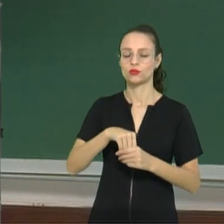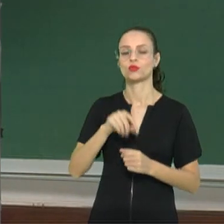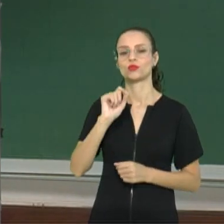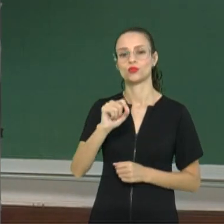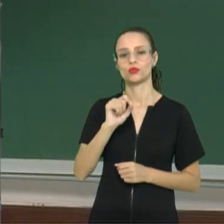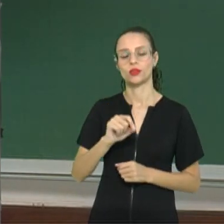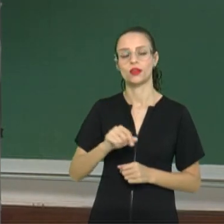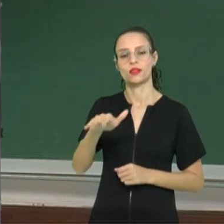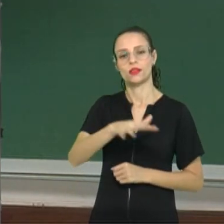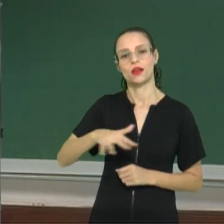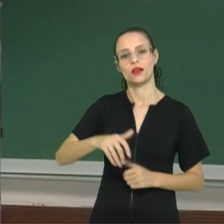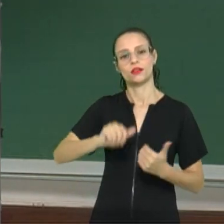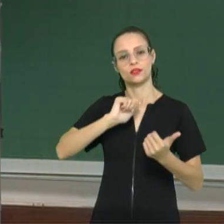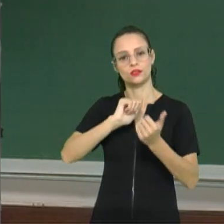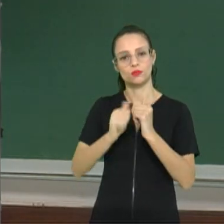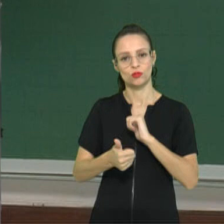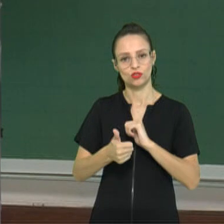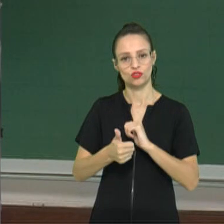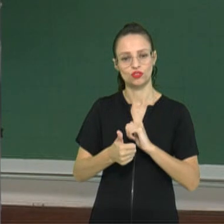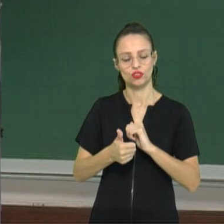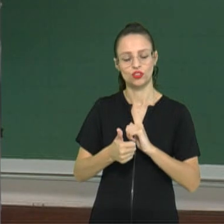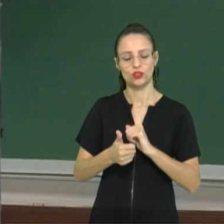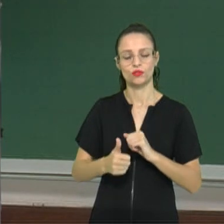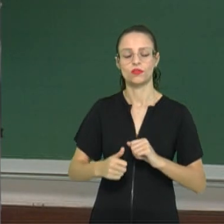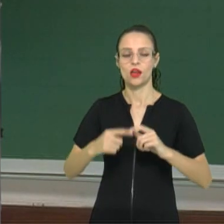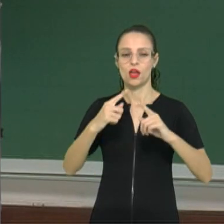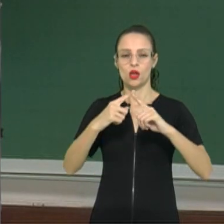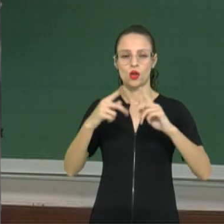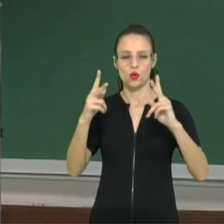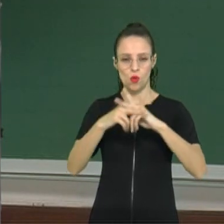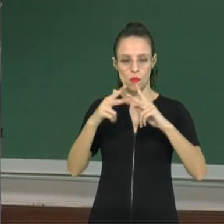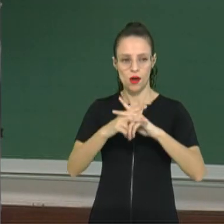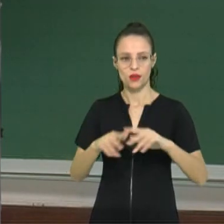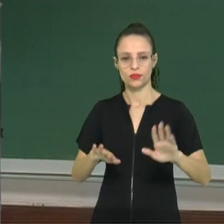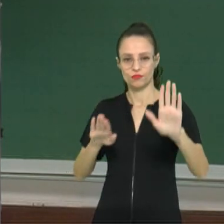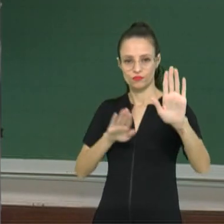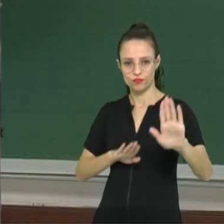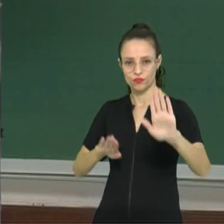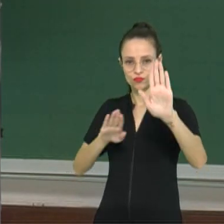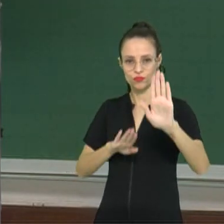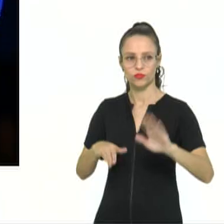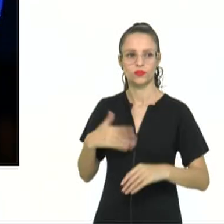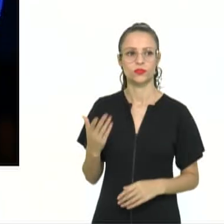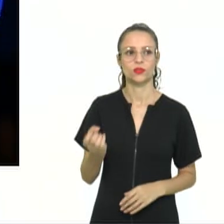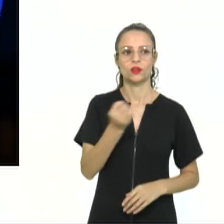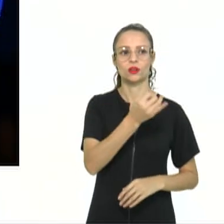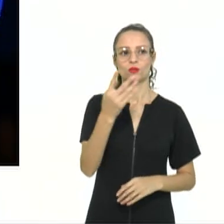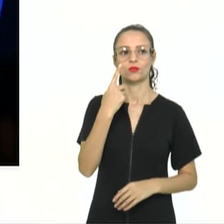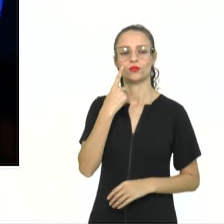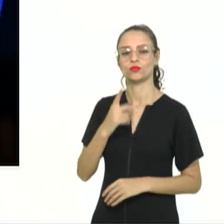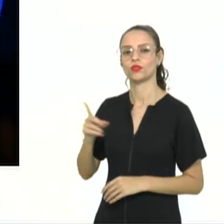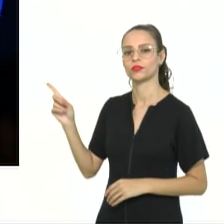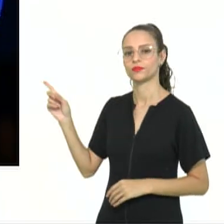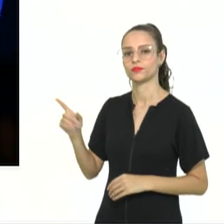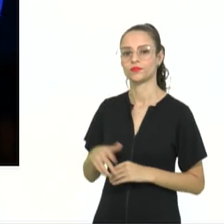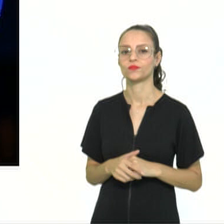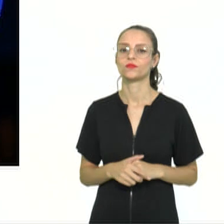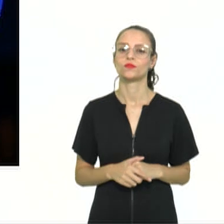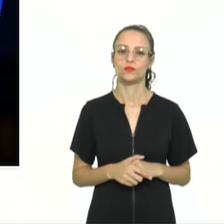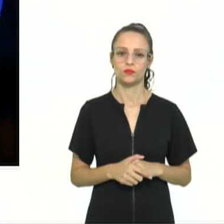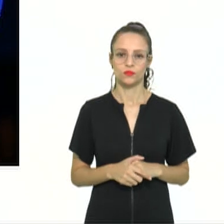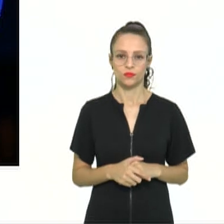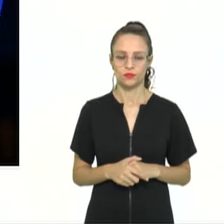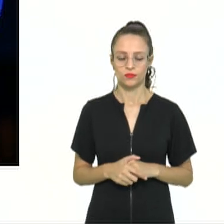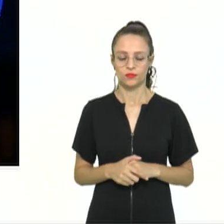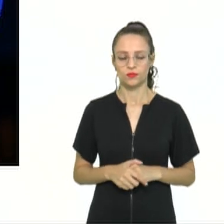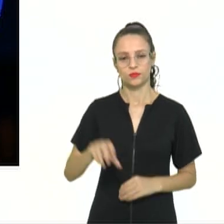parte esportiva, da parte de combate do Kung Fu. Aqui alguns golpes aplicados, né, dentro da modalidade de Kung